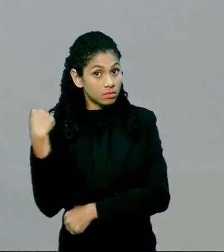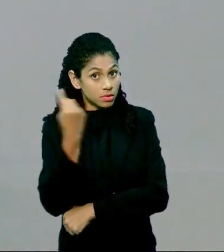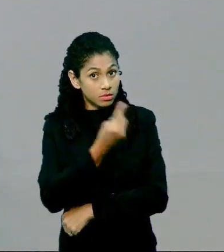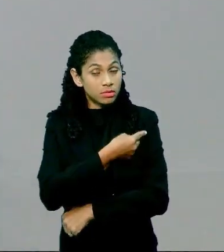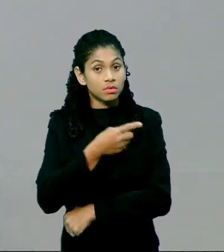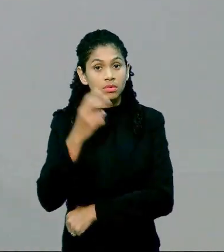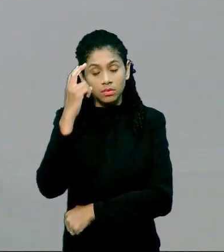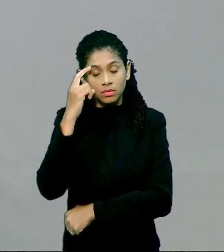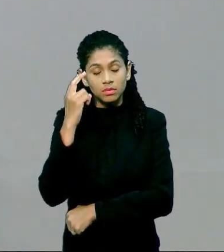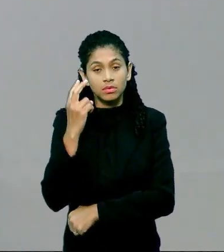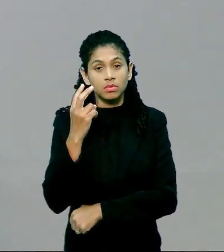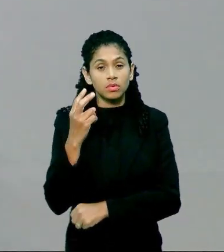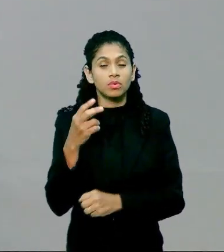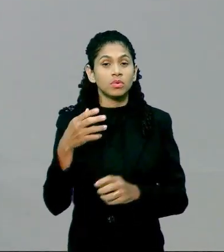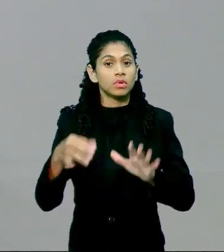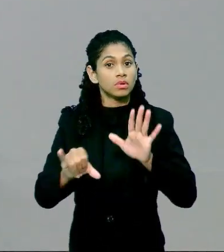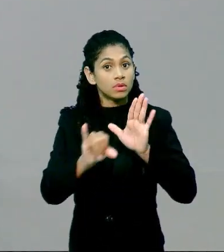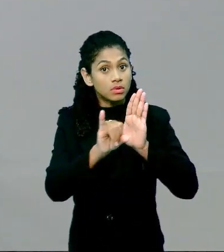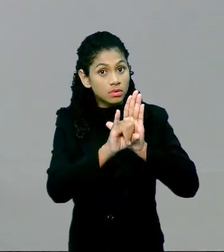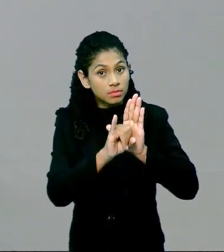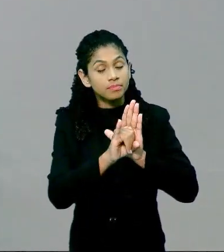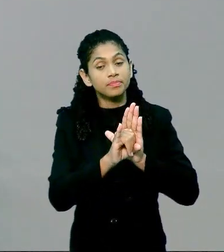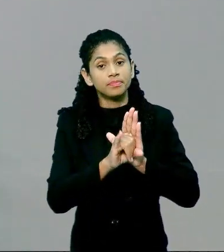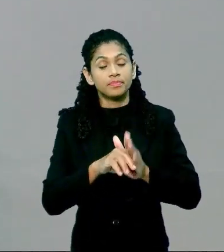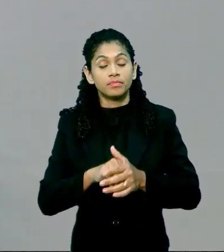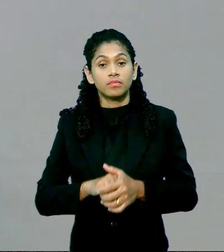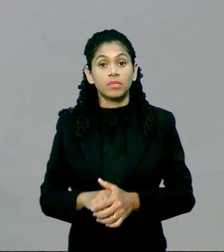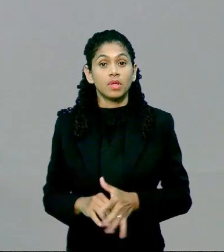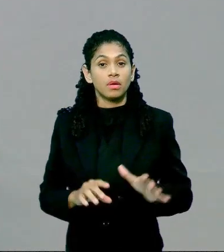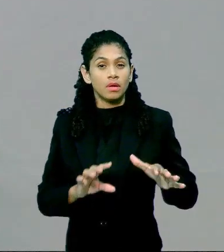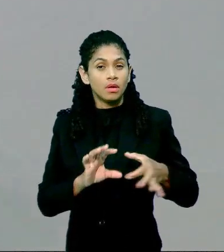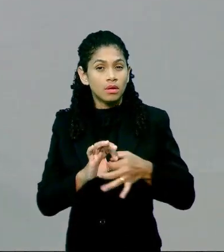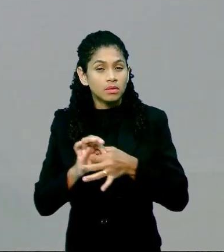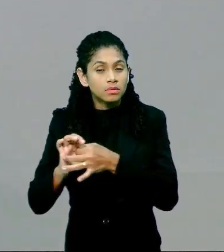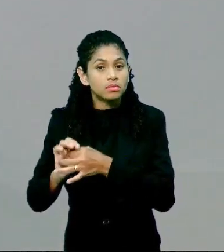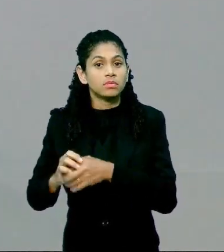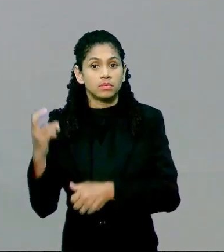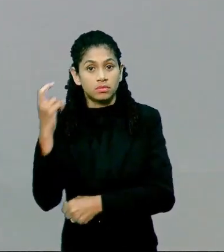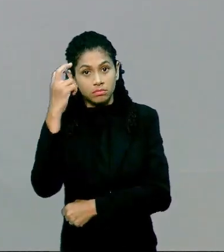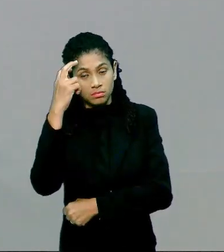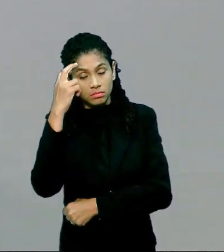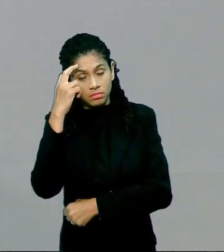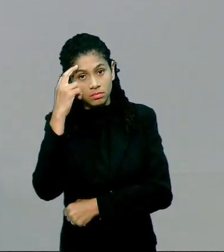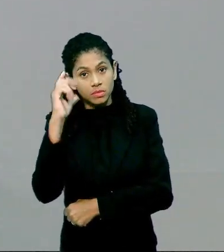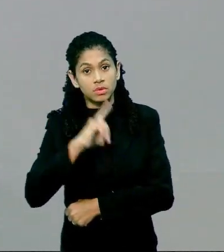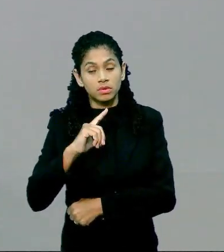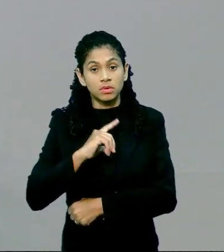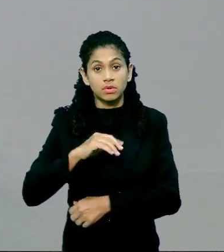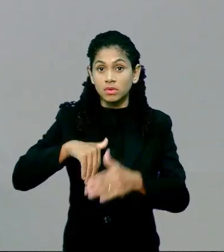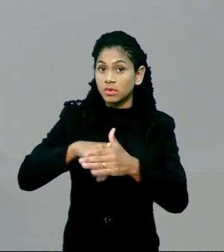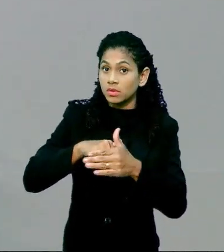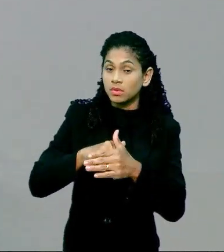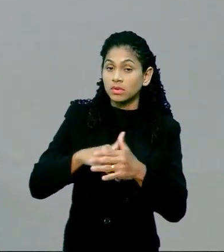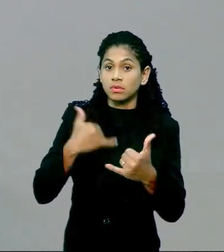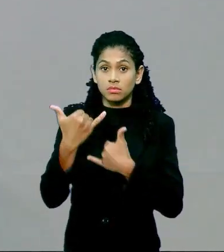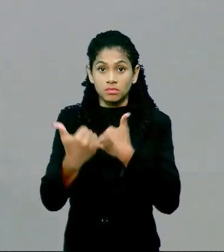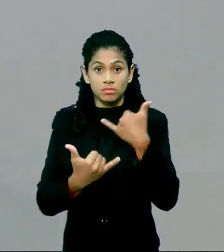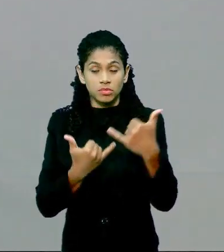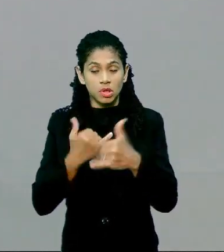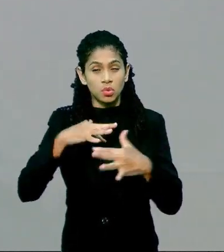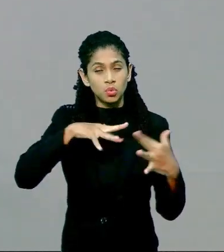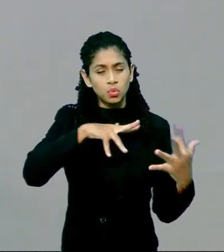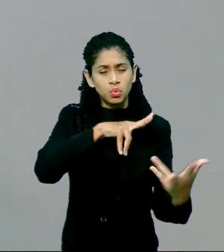determinada identidade. E é nesse segmento cultural que a gente vai ter os jogos e brincadeiras pelo mundo afora e como eles